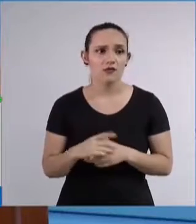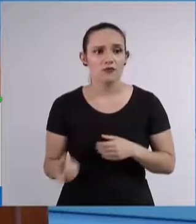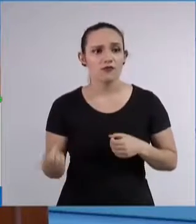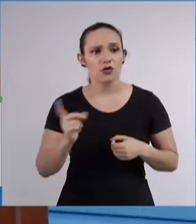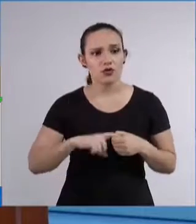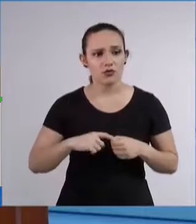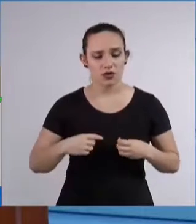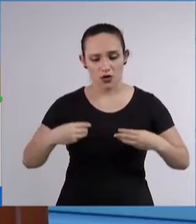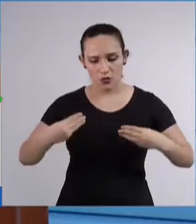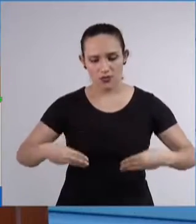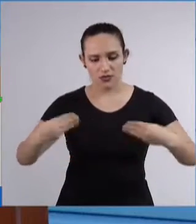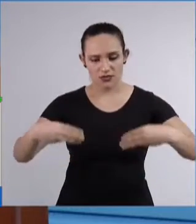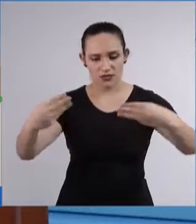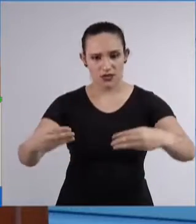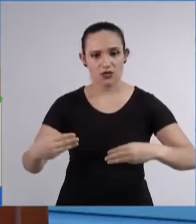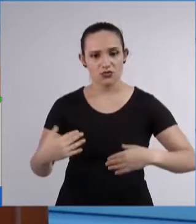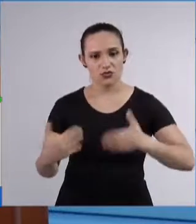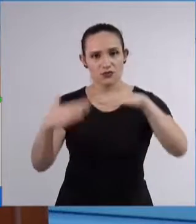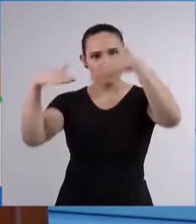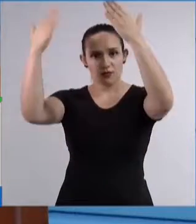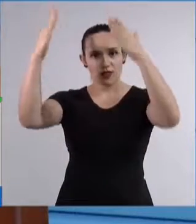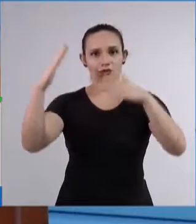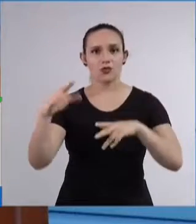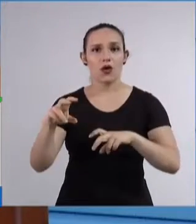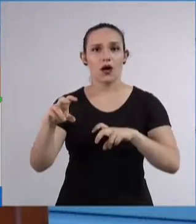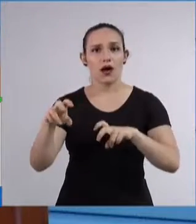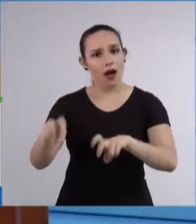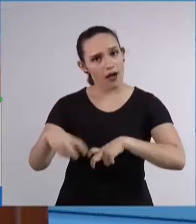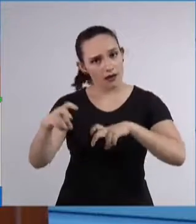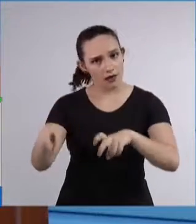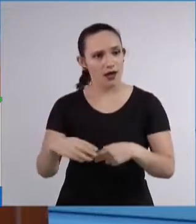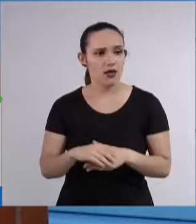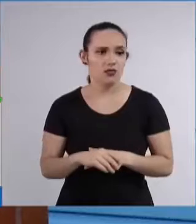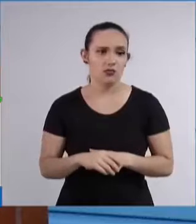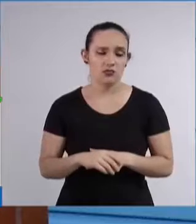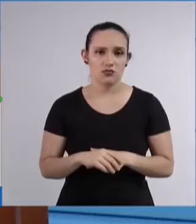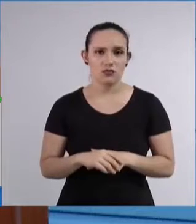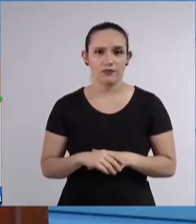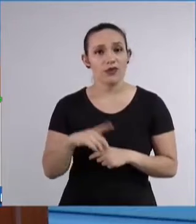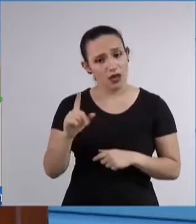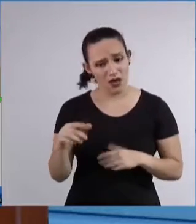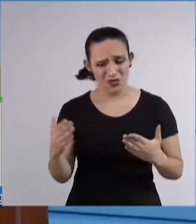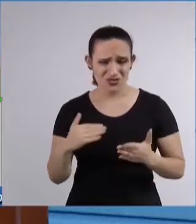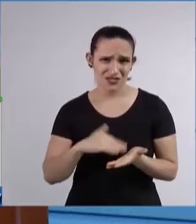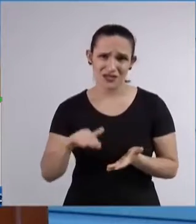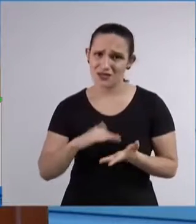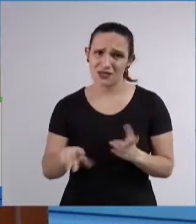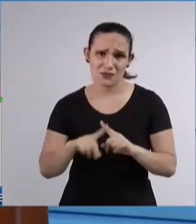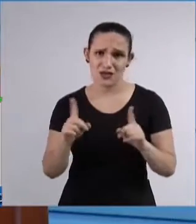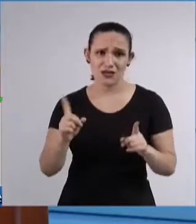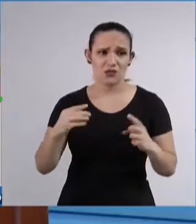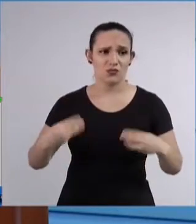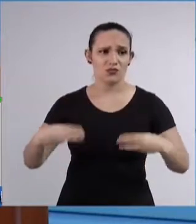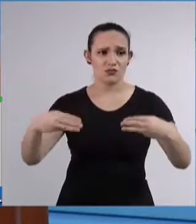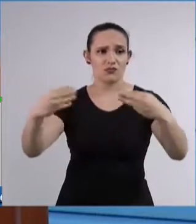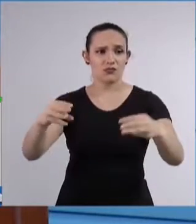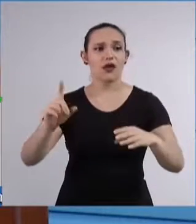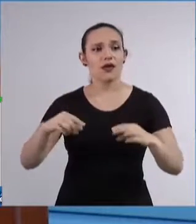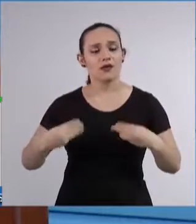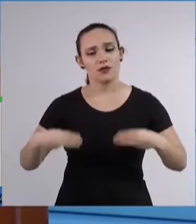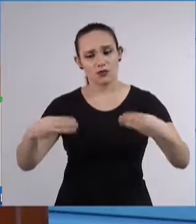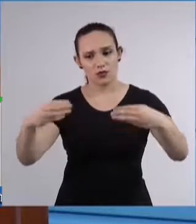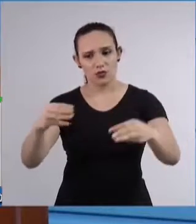Ministério do Desenvolvimento Agrário, que hoje é uma secretaria. E o Ministério do Desenvolvimento Agrário é o que cuidava, por exemplo, do PRONAF,